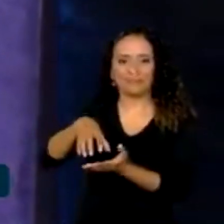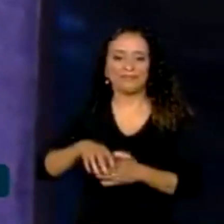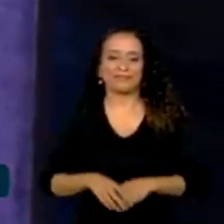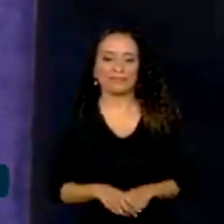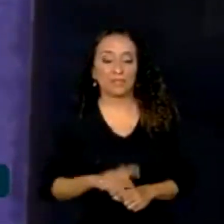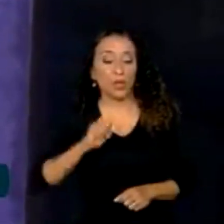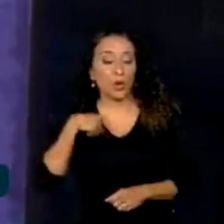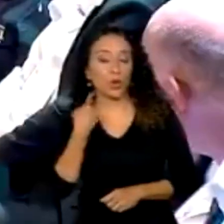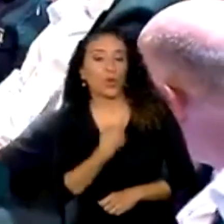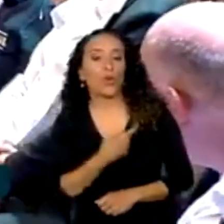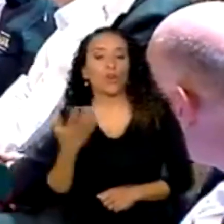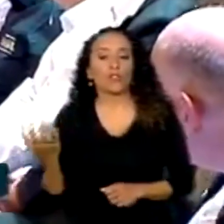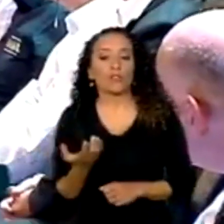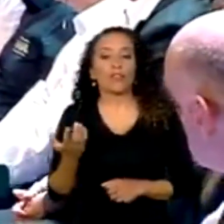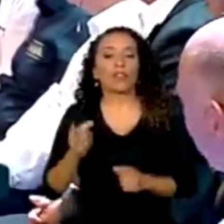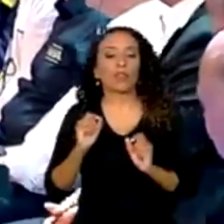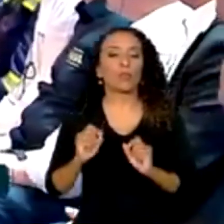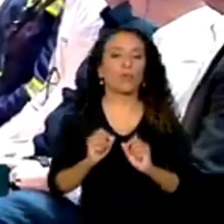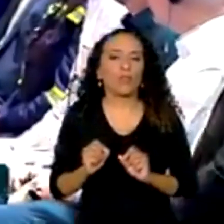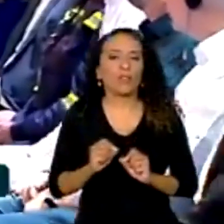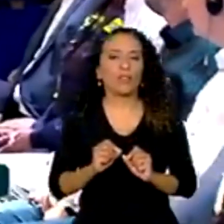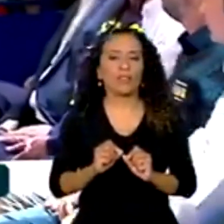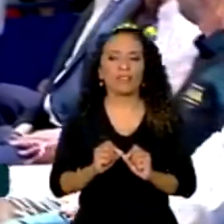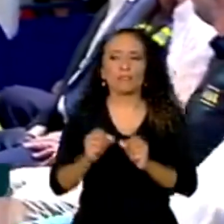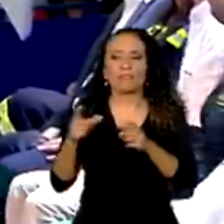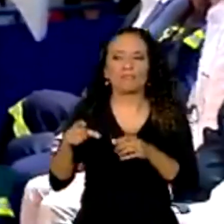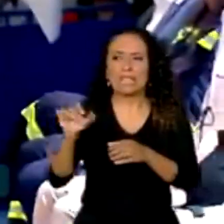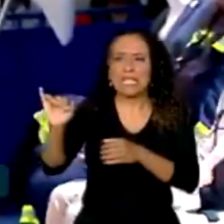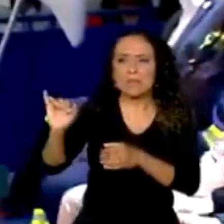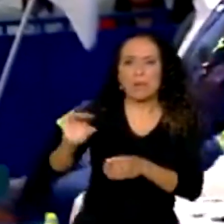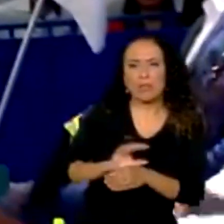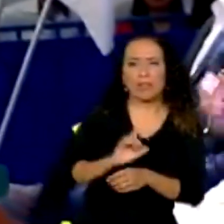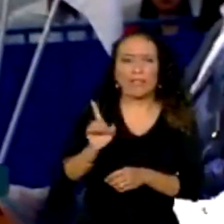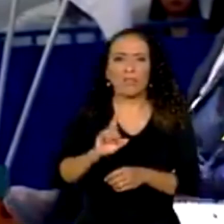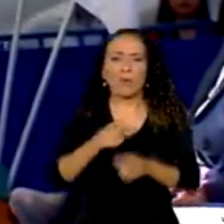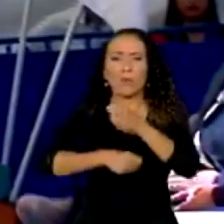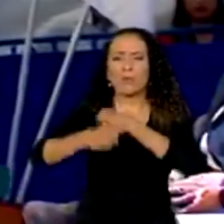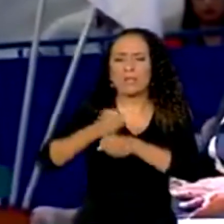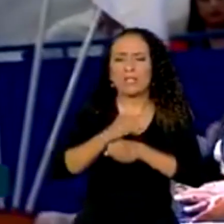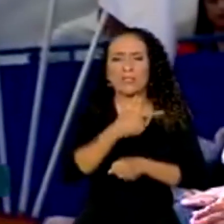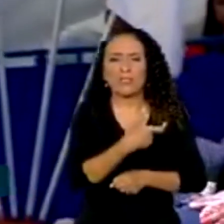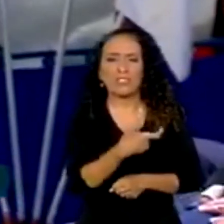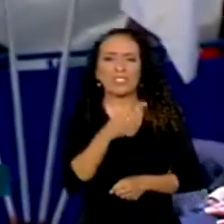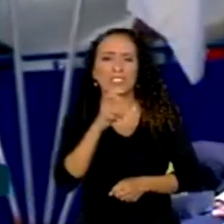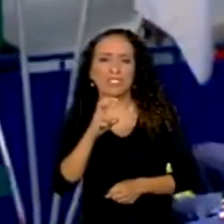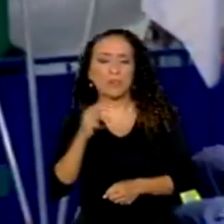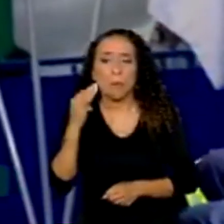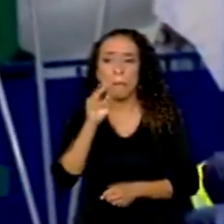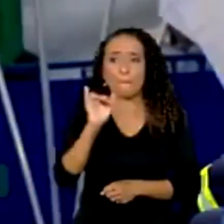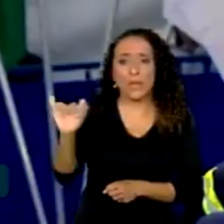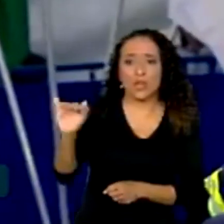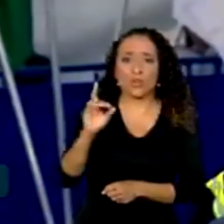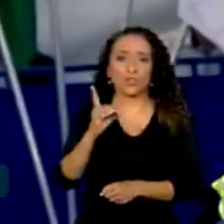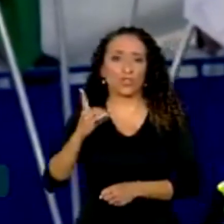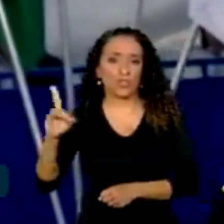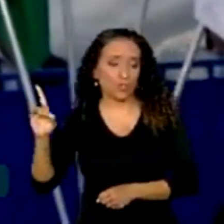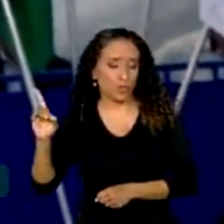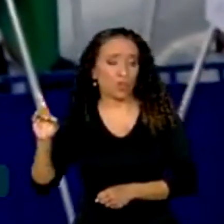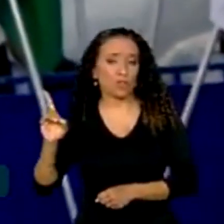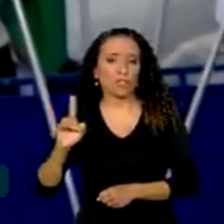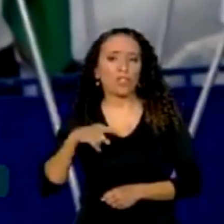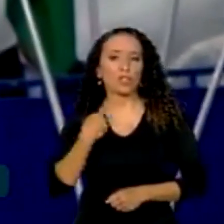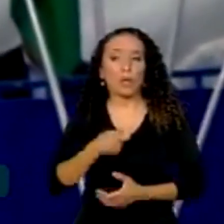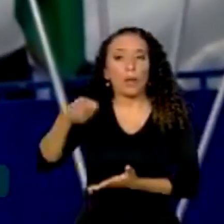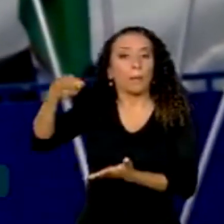Cristo. Nós queremos deixar de ser importador. O ano passado foram 25 bilhões de dólares que